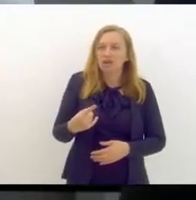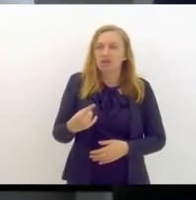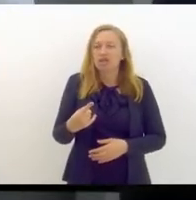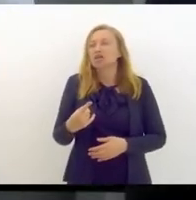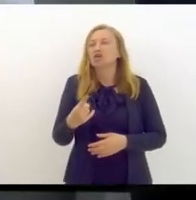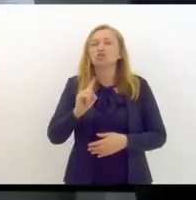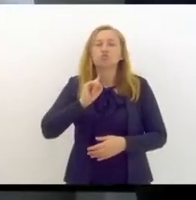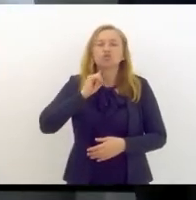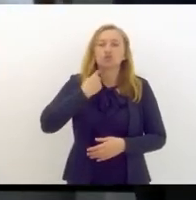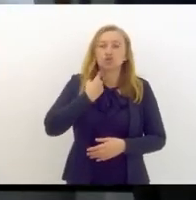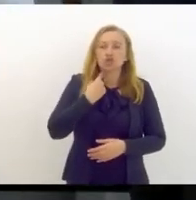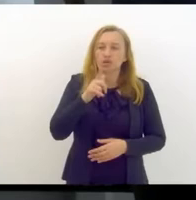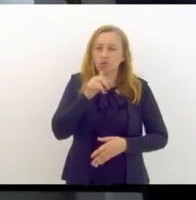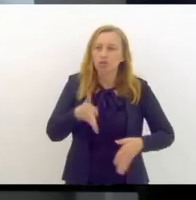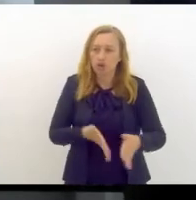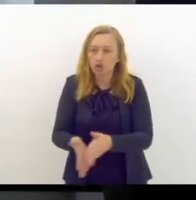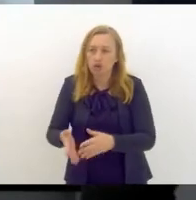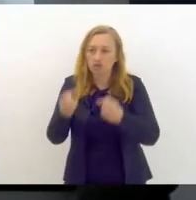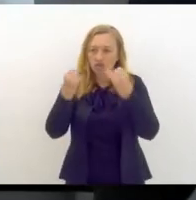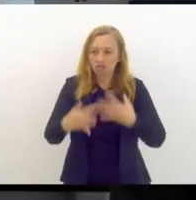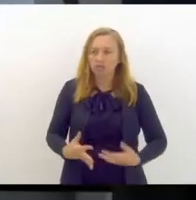para dentro do rio. Pode passar?